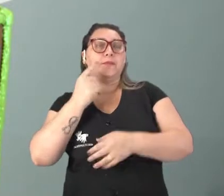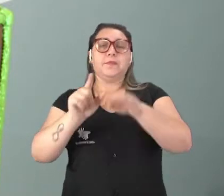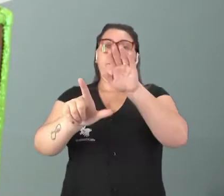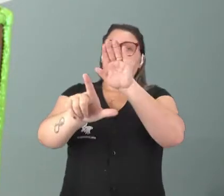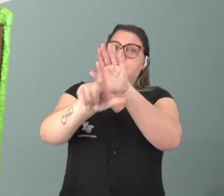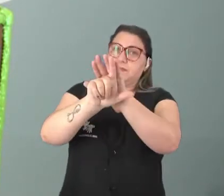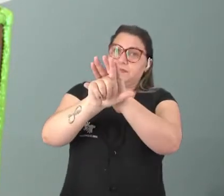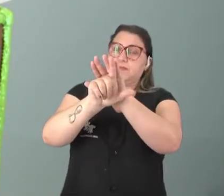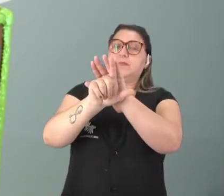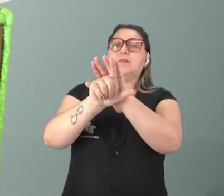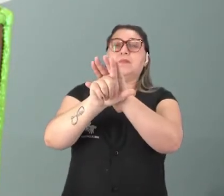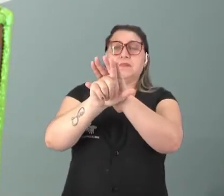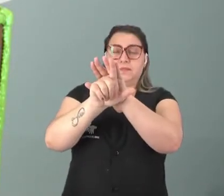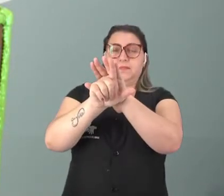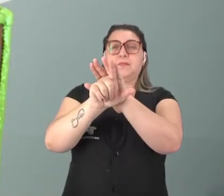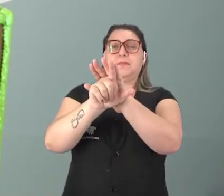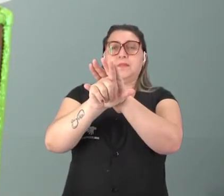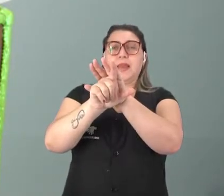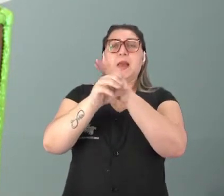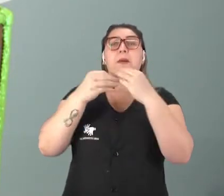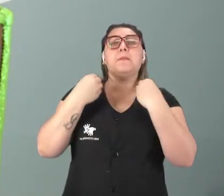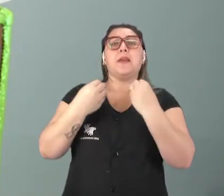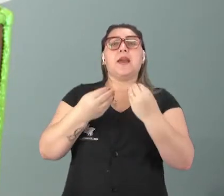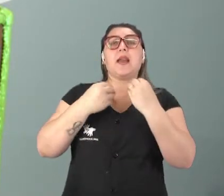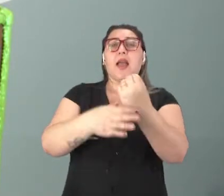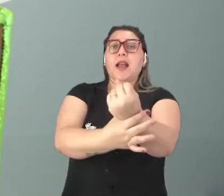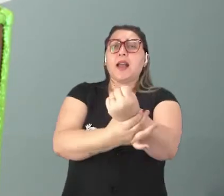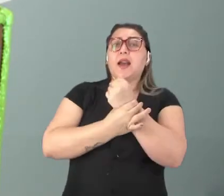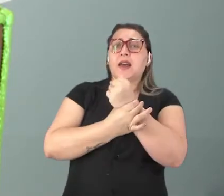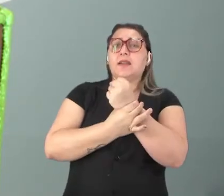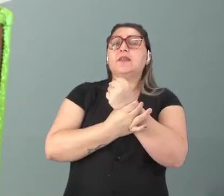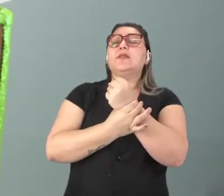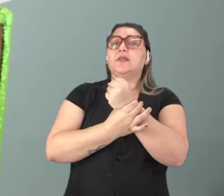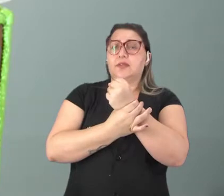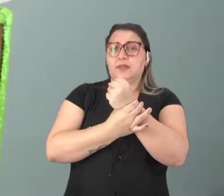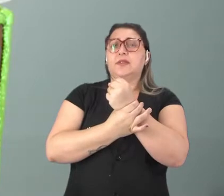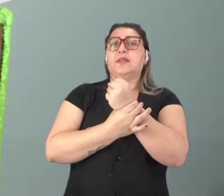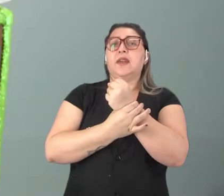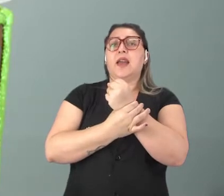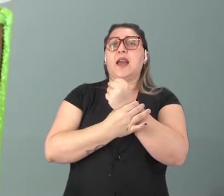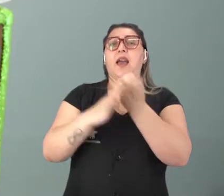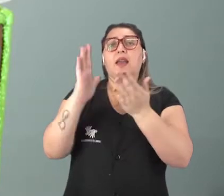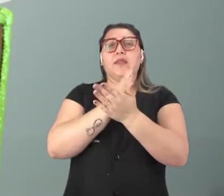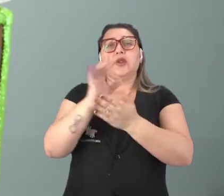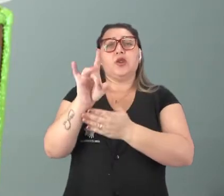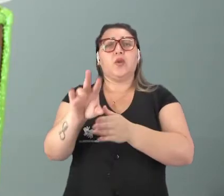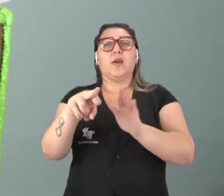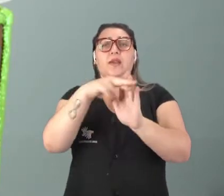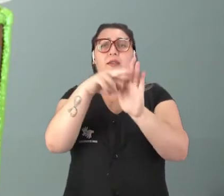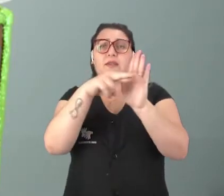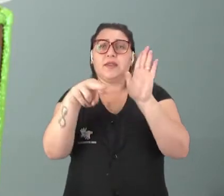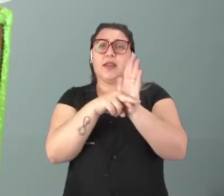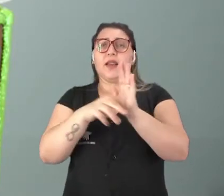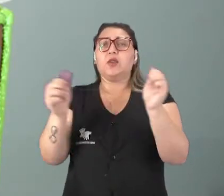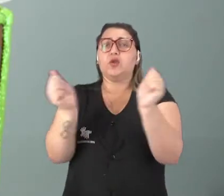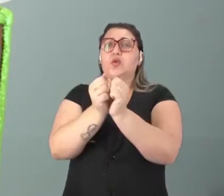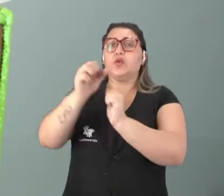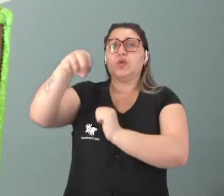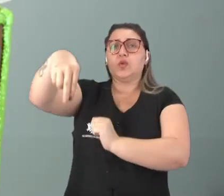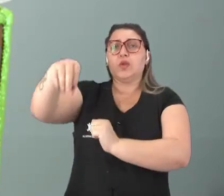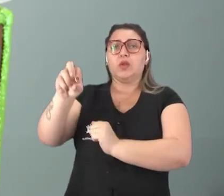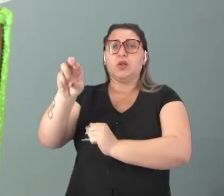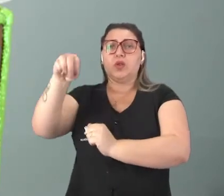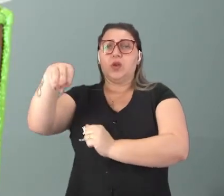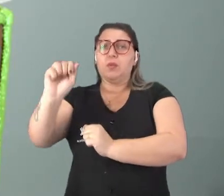lei, né, ela serve para quê? Para garantir, porque às vezes só as regras, só as normas não dão